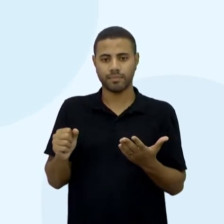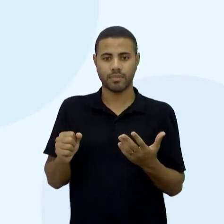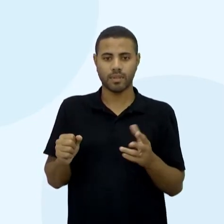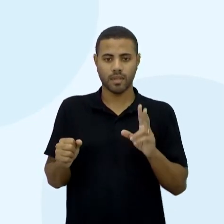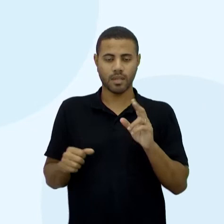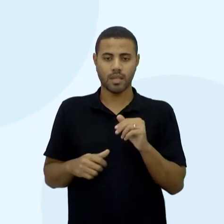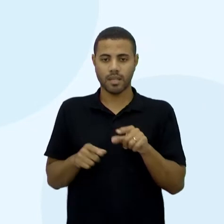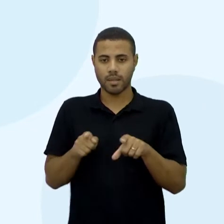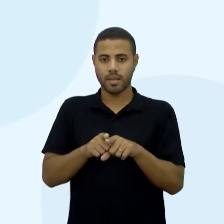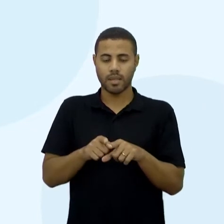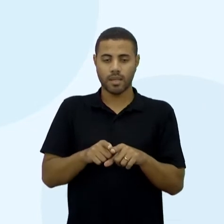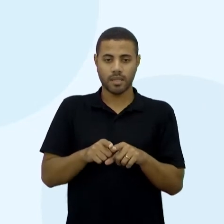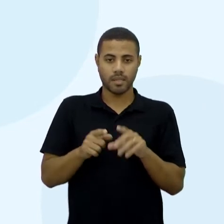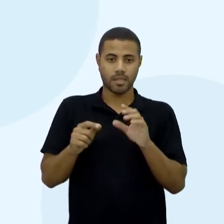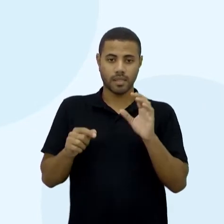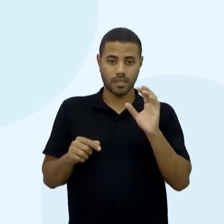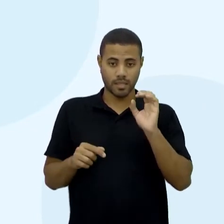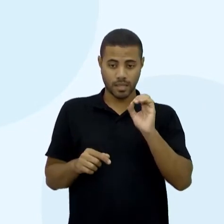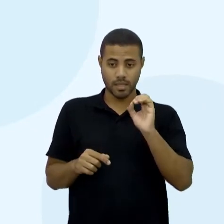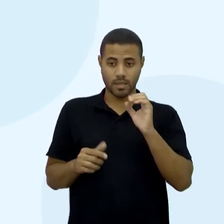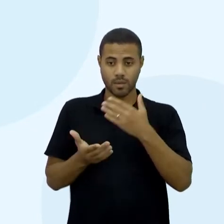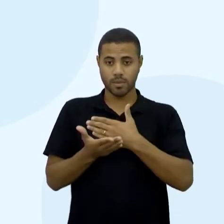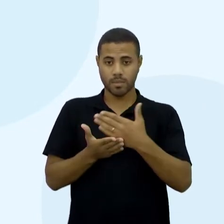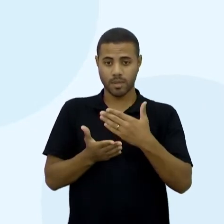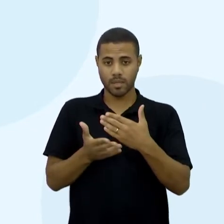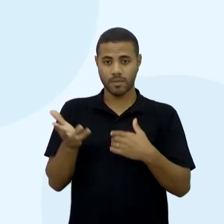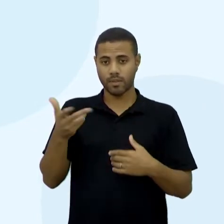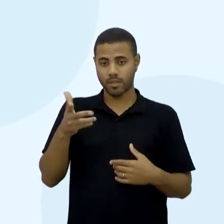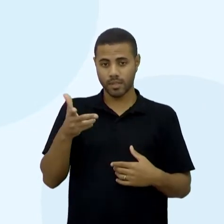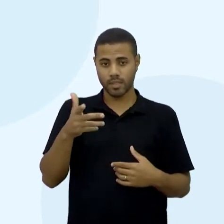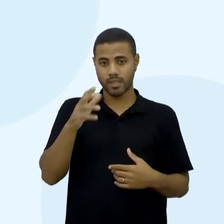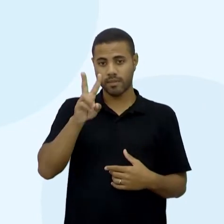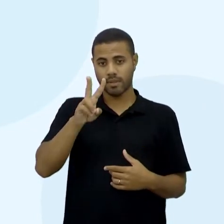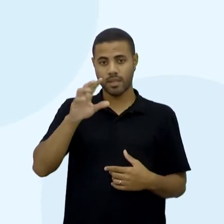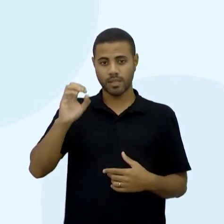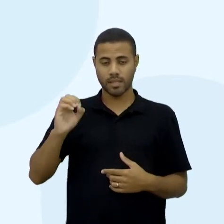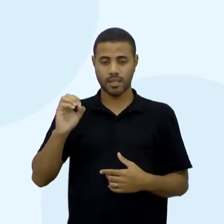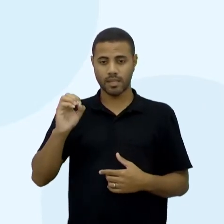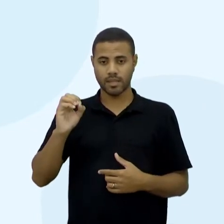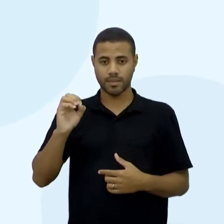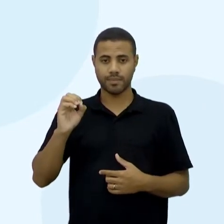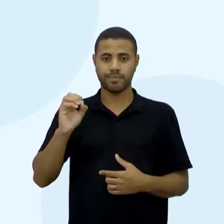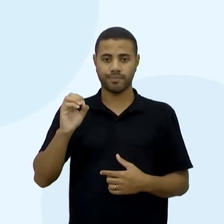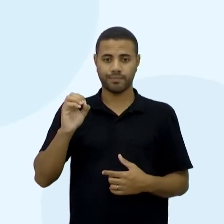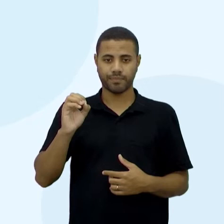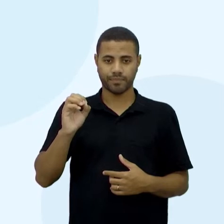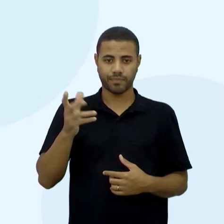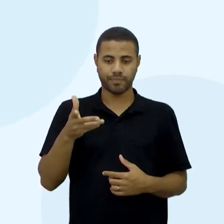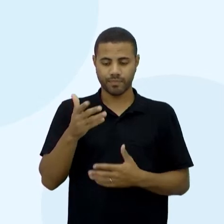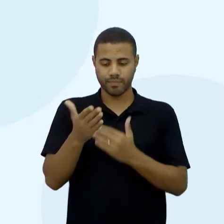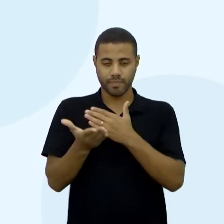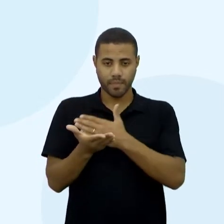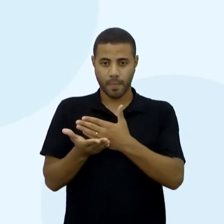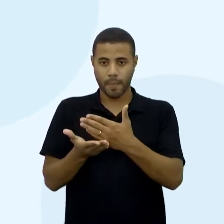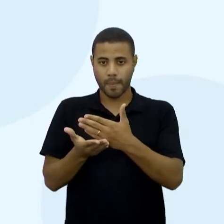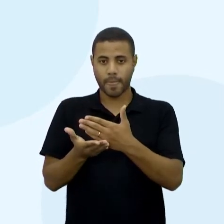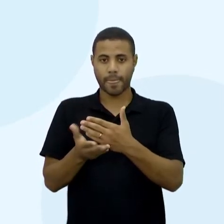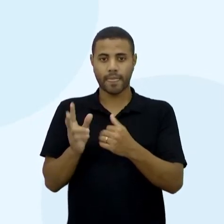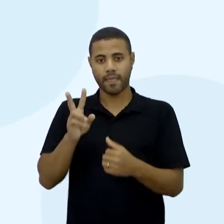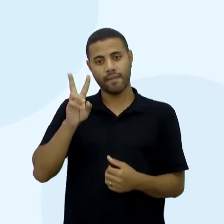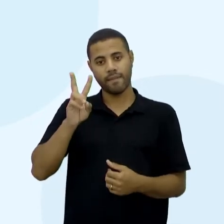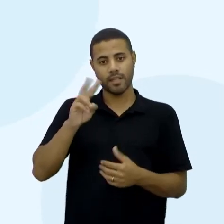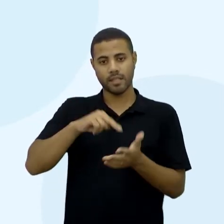da posição zero, é o que está escrito aqui, porque não aparece nada da posição, então é zero. Com velocidade inicial, sempre que tem esse